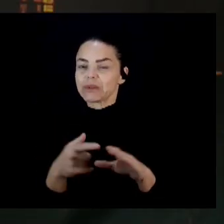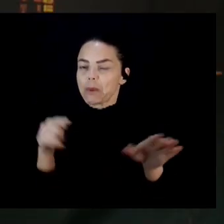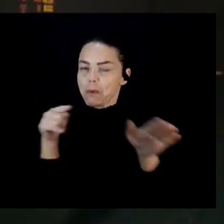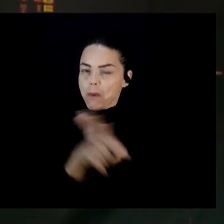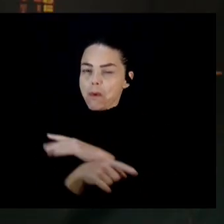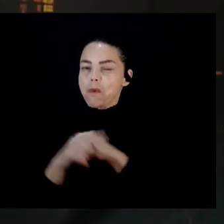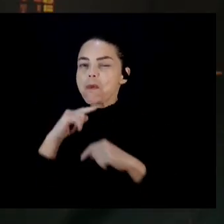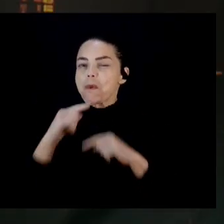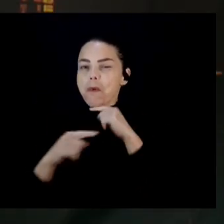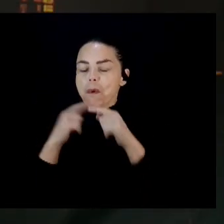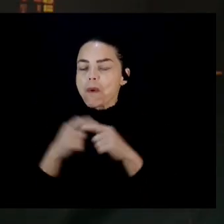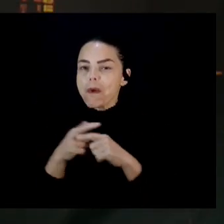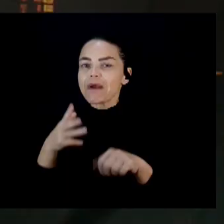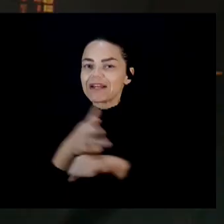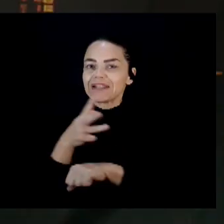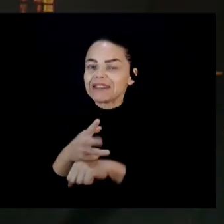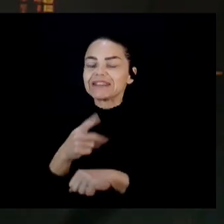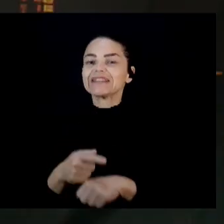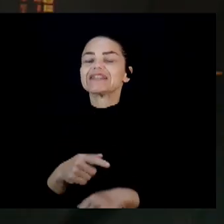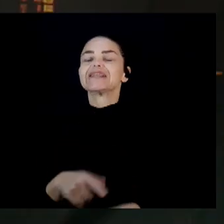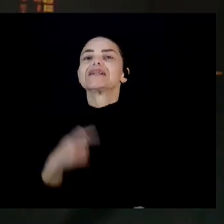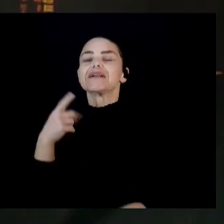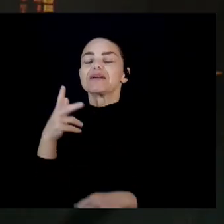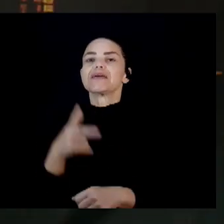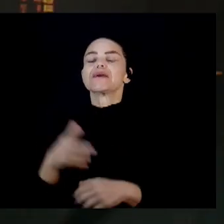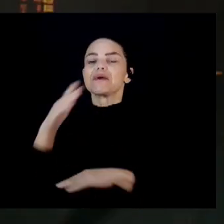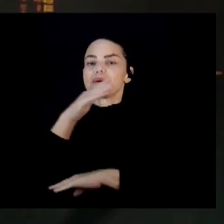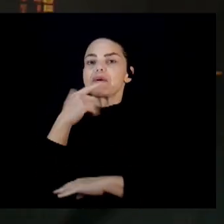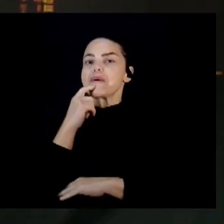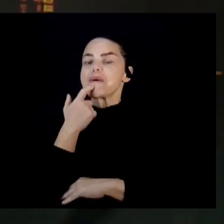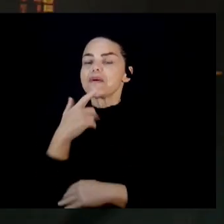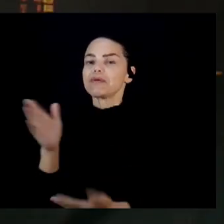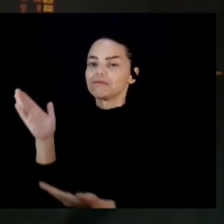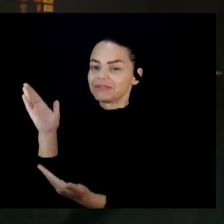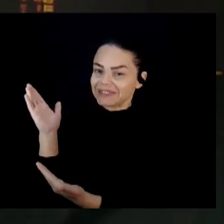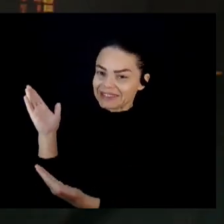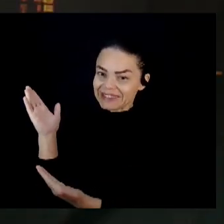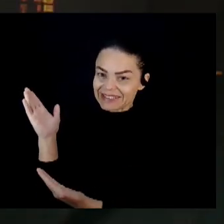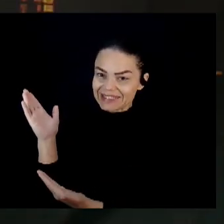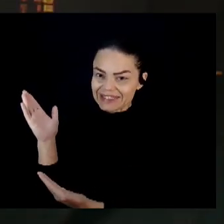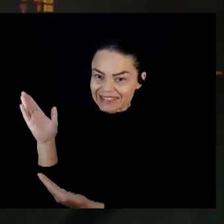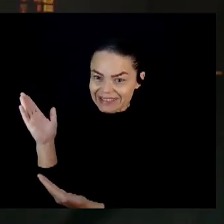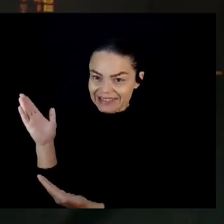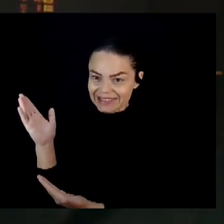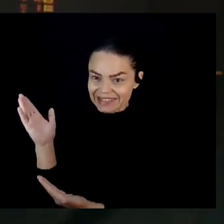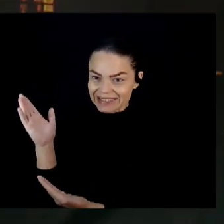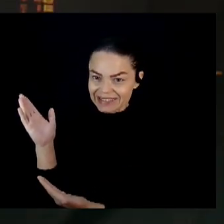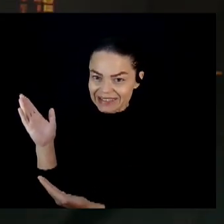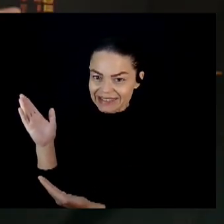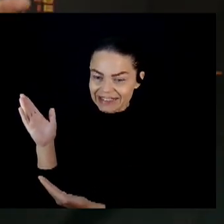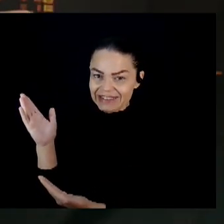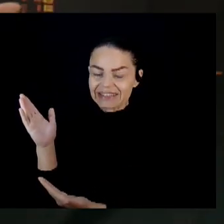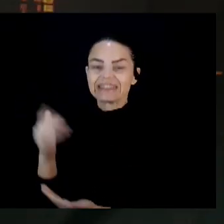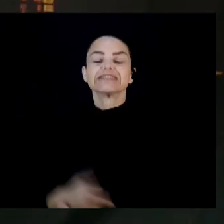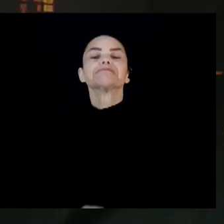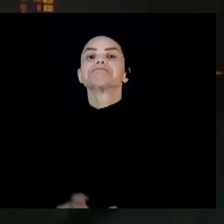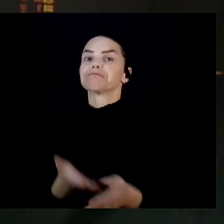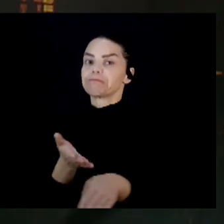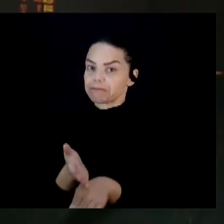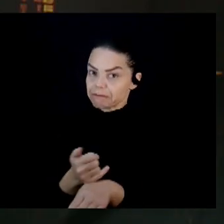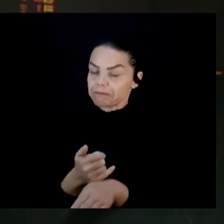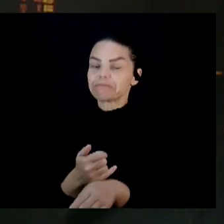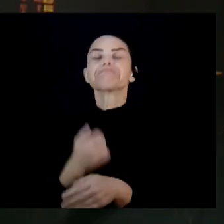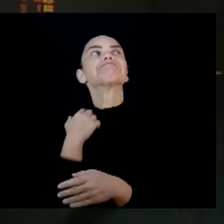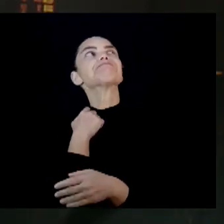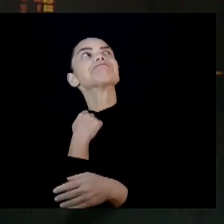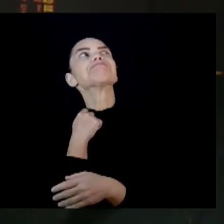da TV Câmara Campinas no 19 97829 3776. Mas antes de nós iniciarmos